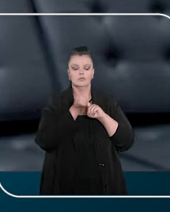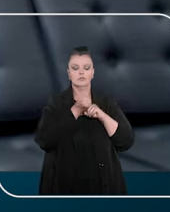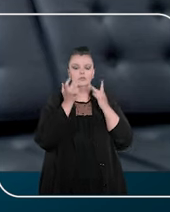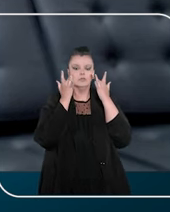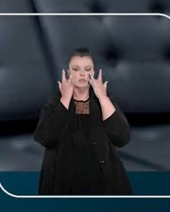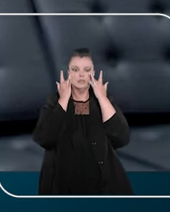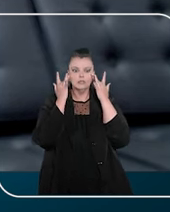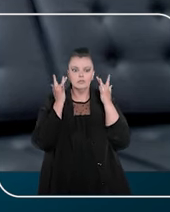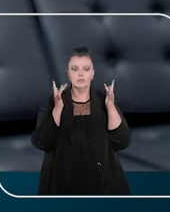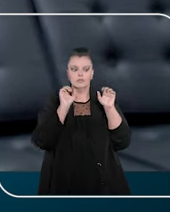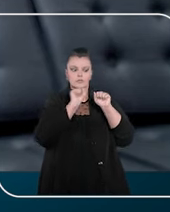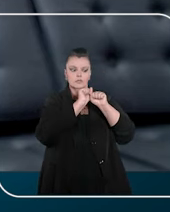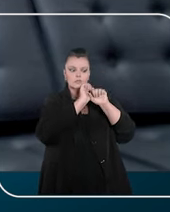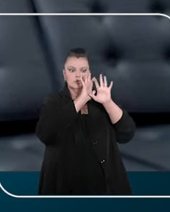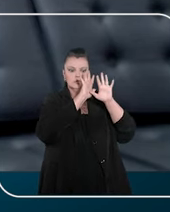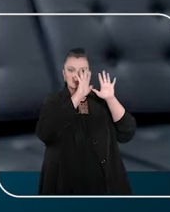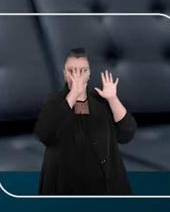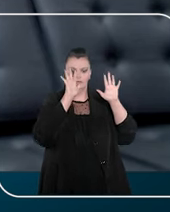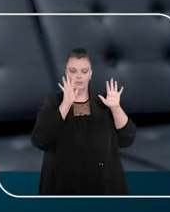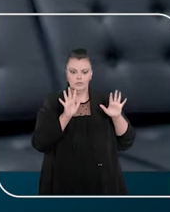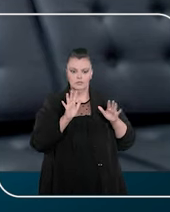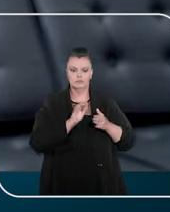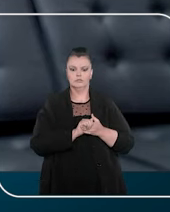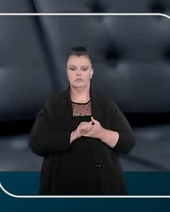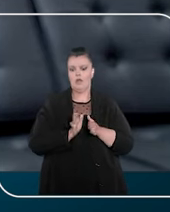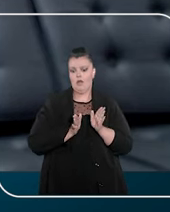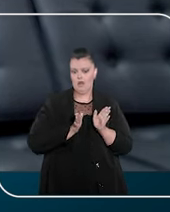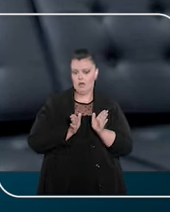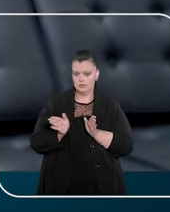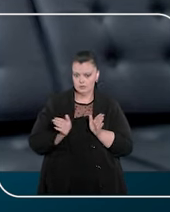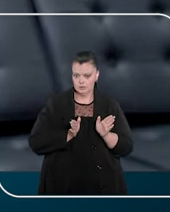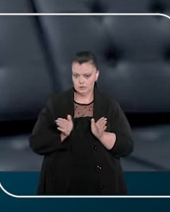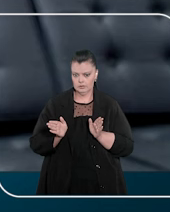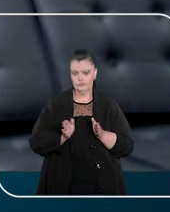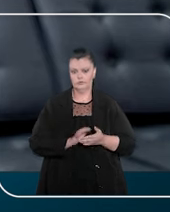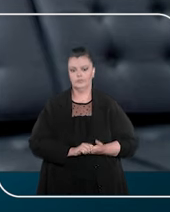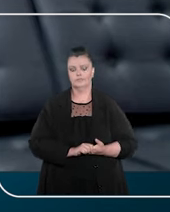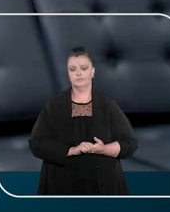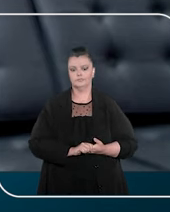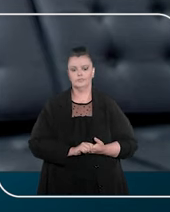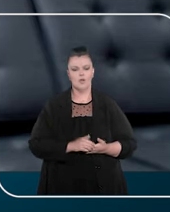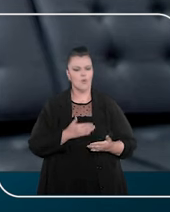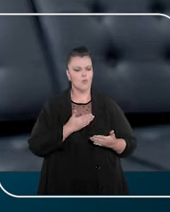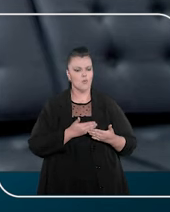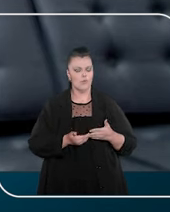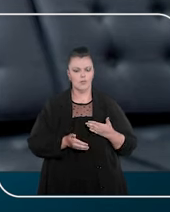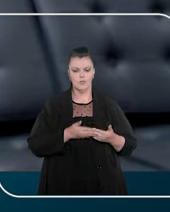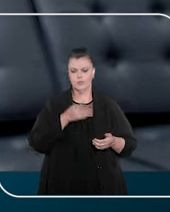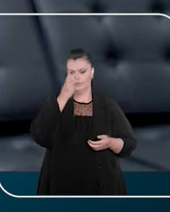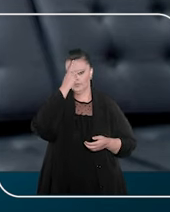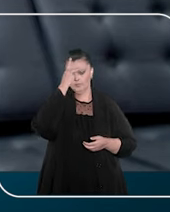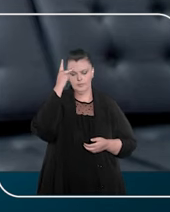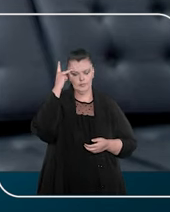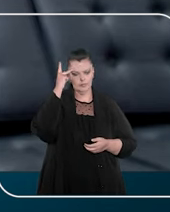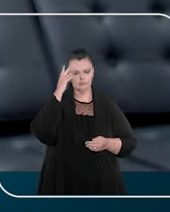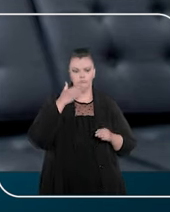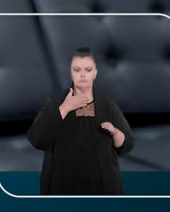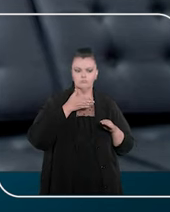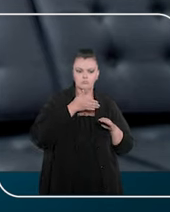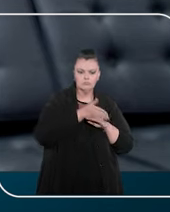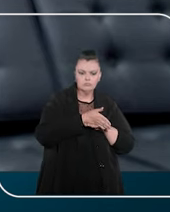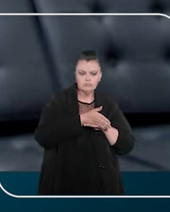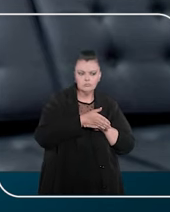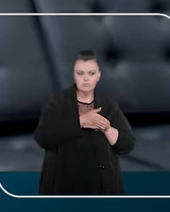sociedade, de uma maneira muito transparente, muito acessível. Qualquer cidadão hoje, qualquer pessoa pode acompanhar